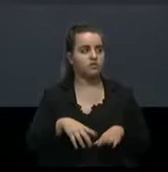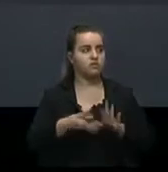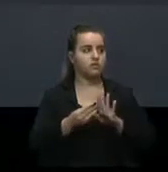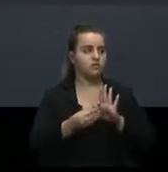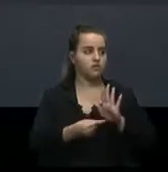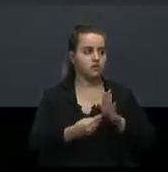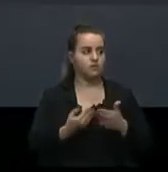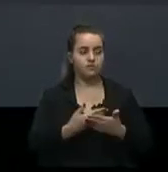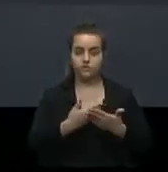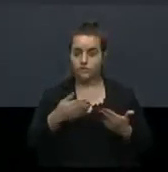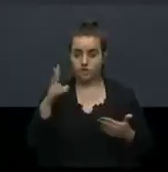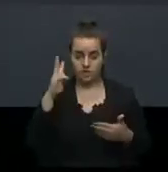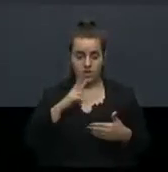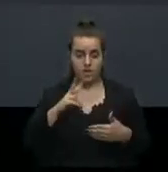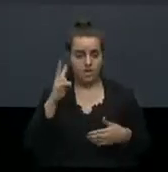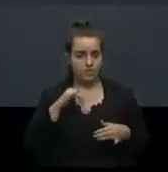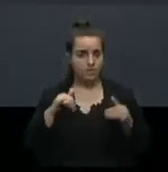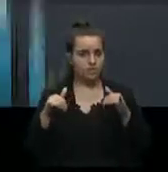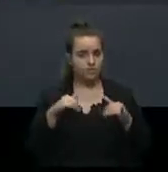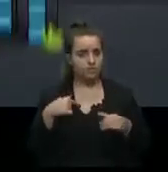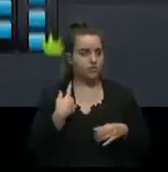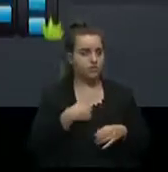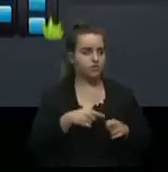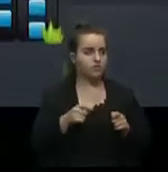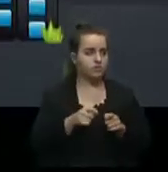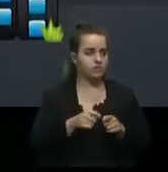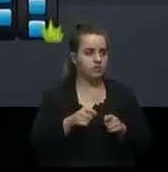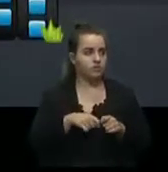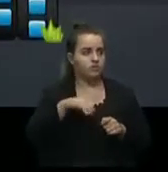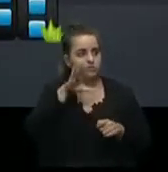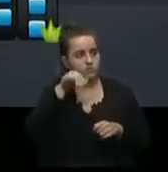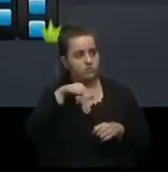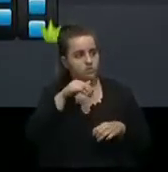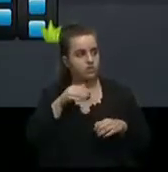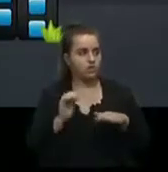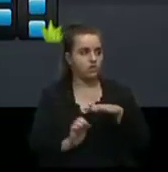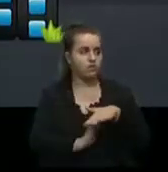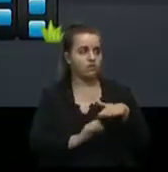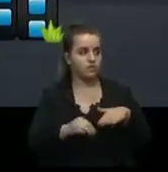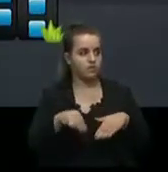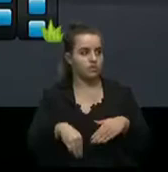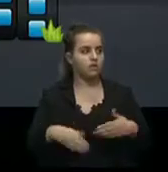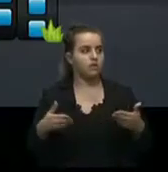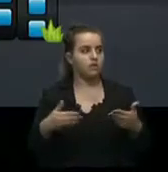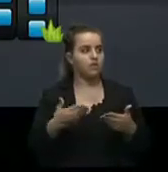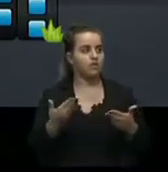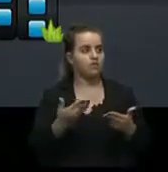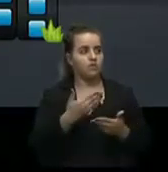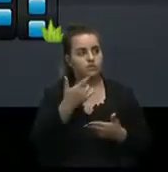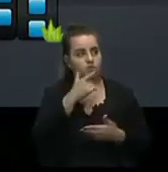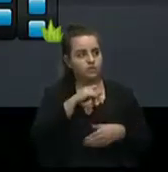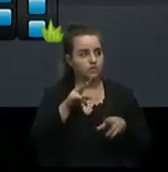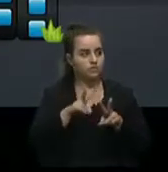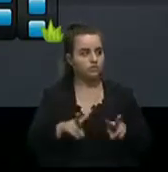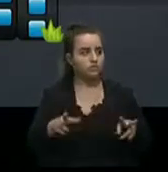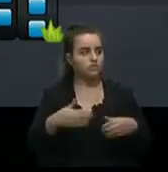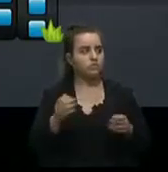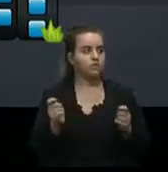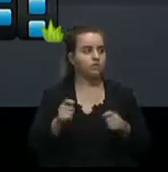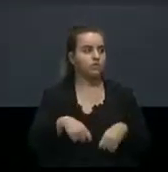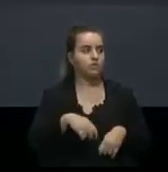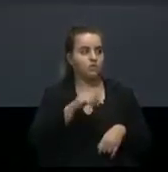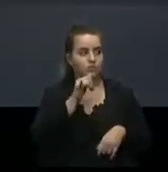se lembra da coleta de dados que fizemos dos funcionários da empresa M? Agora com eles você vai poder estimar algumas probabilidades.